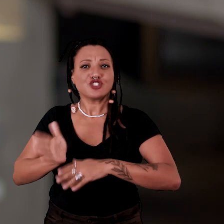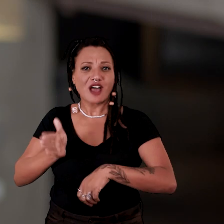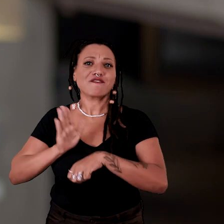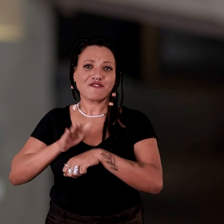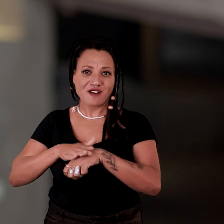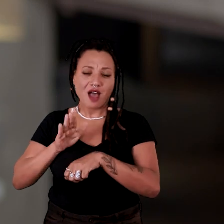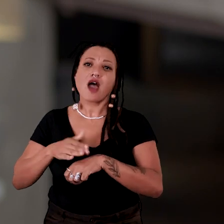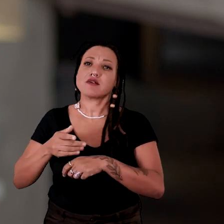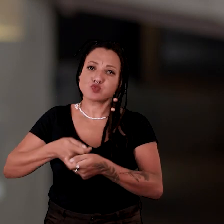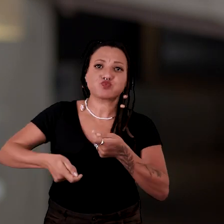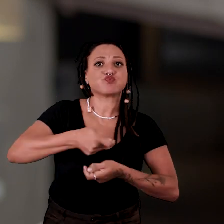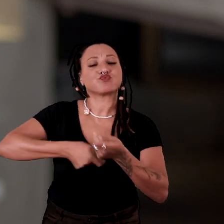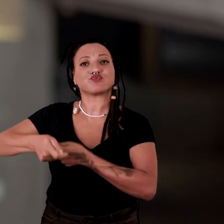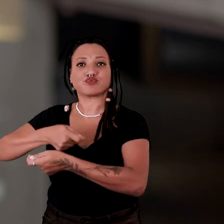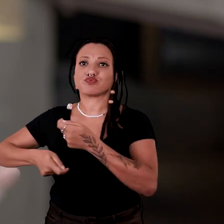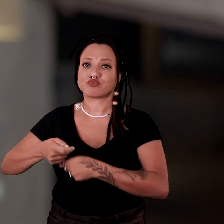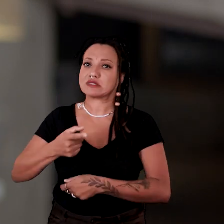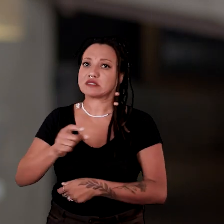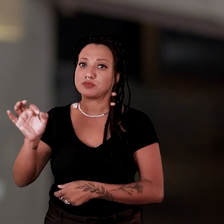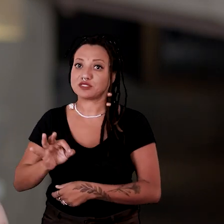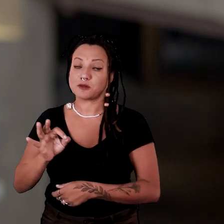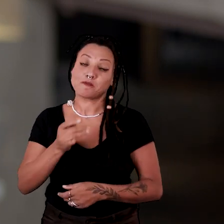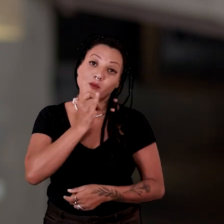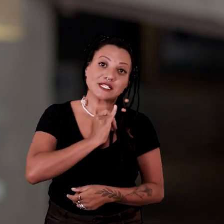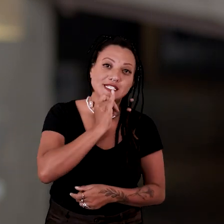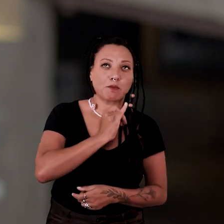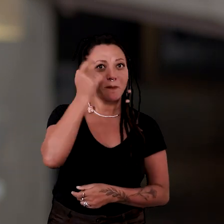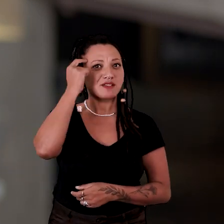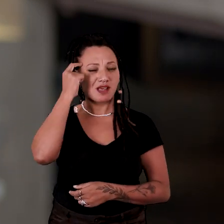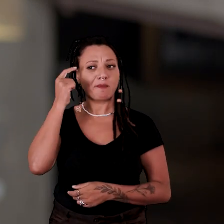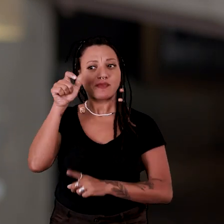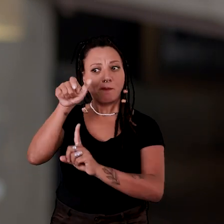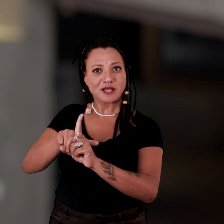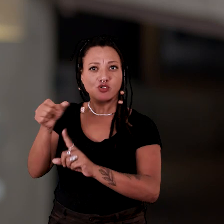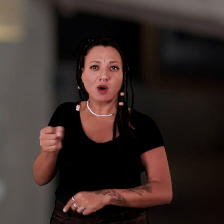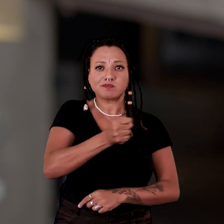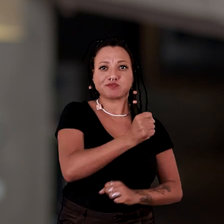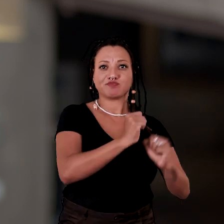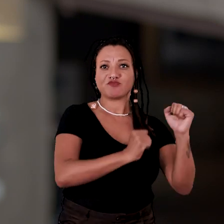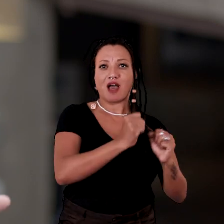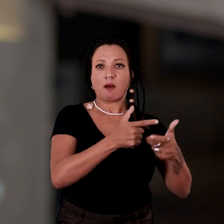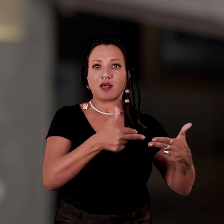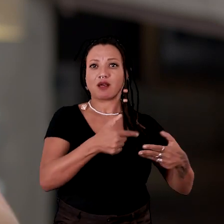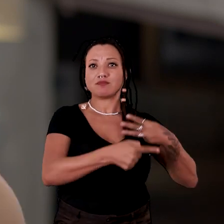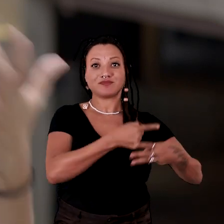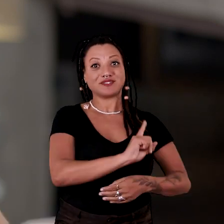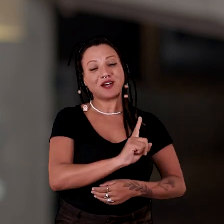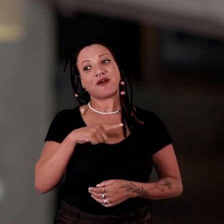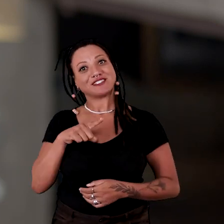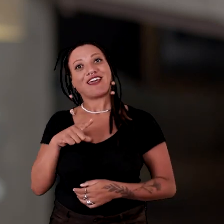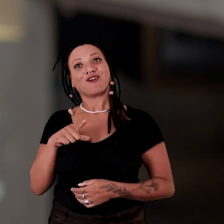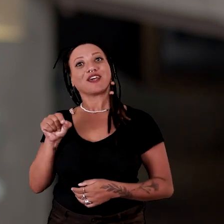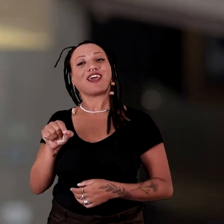entrei nesse espaço, tentei entender junto com eles, fazendo oficinas, fazendo entrevistas, questionários, como é que eles agenciavam a